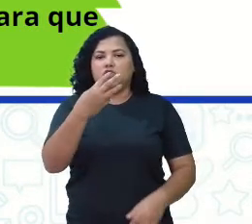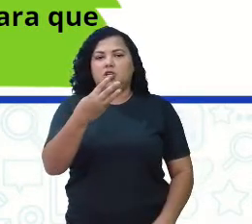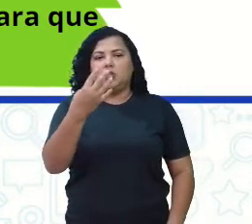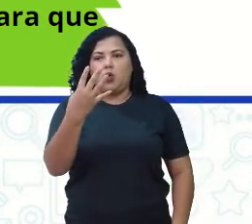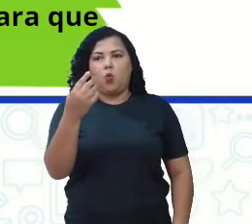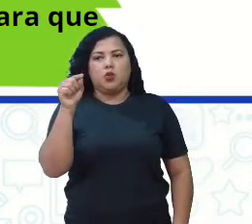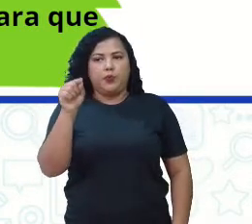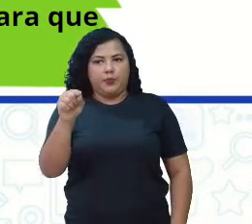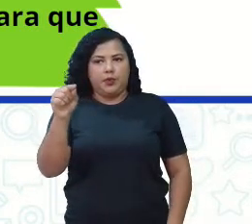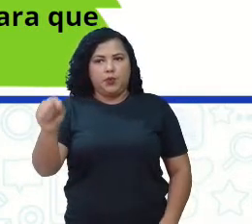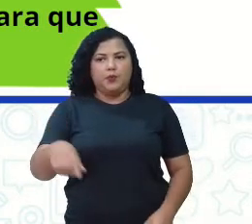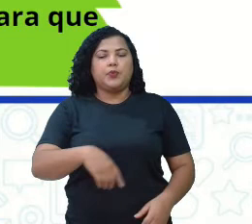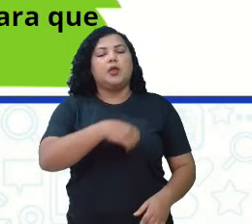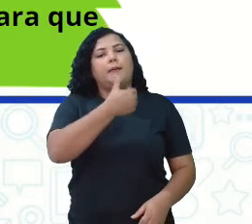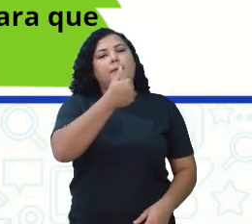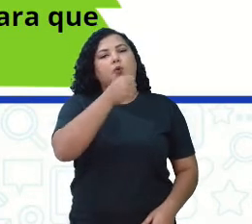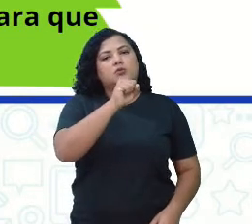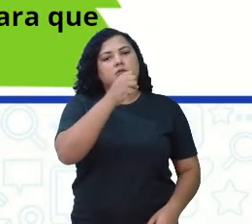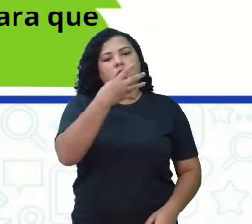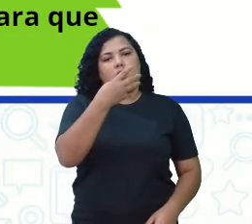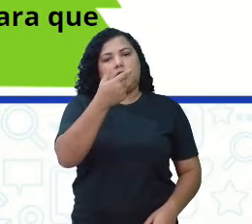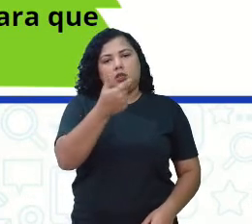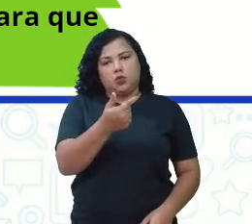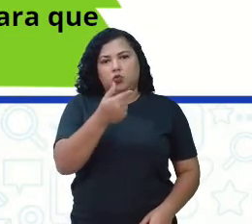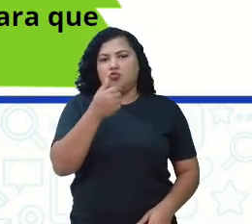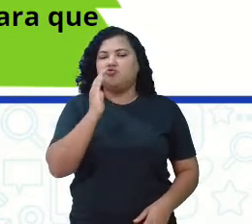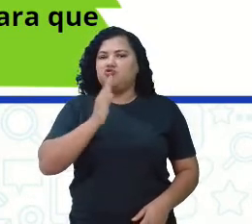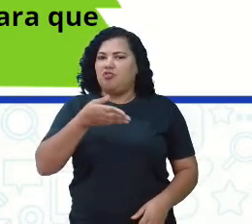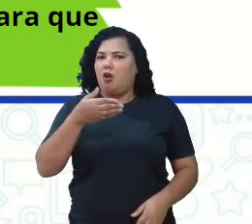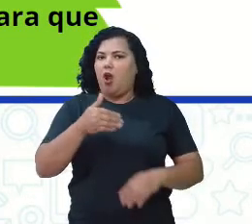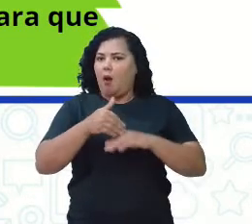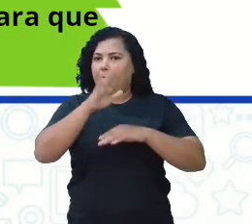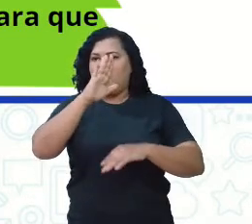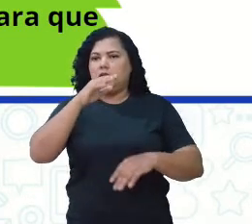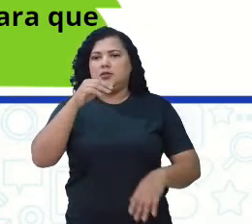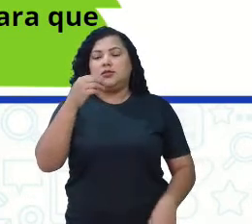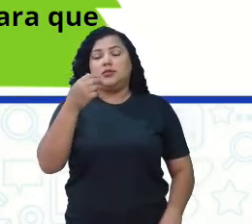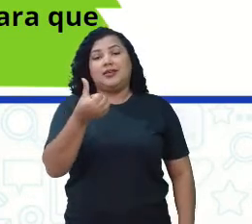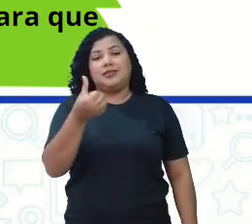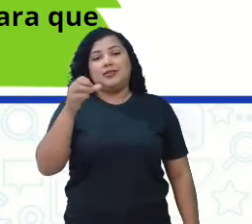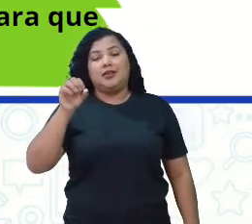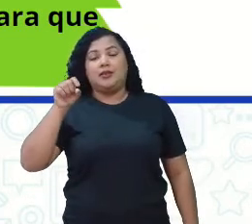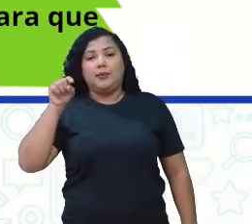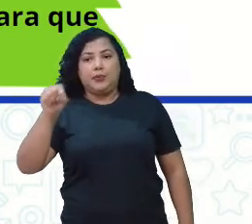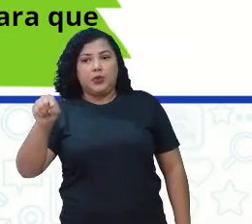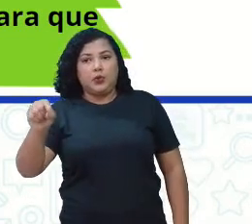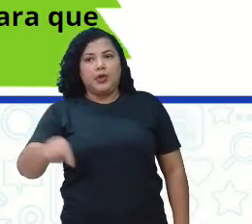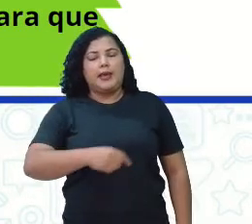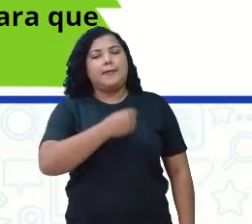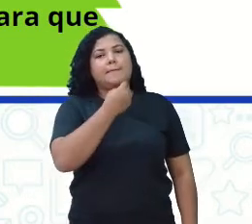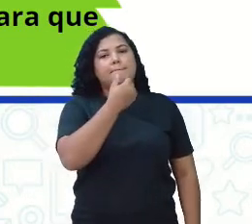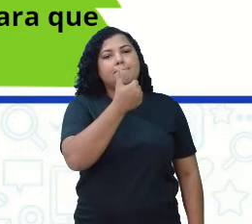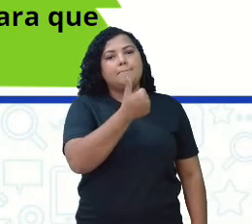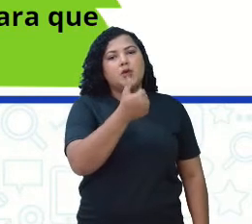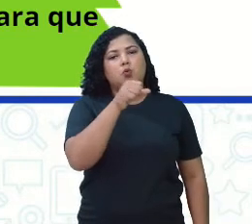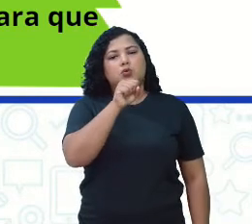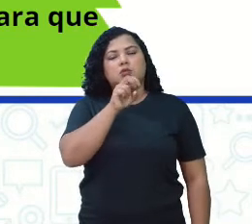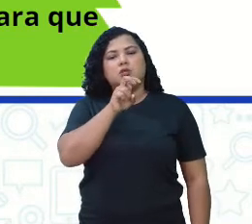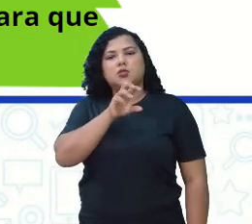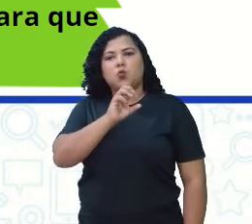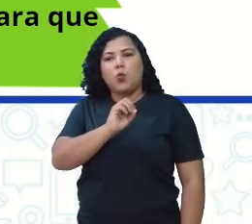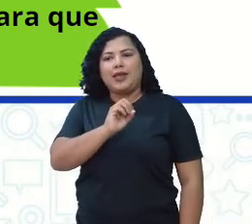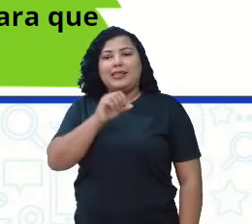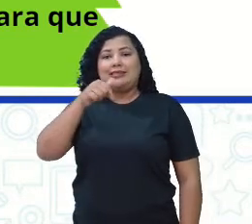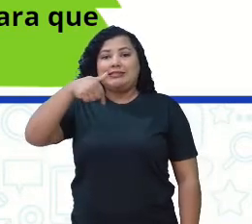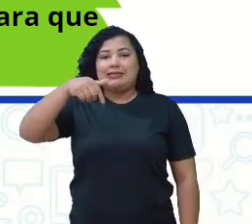1842 passa para 60 mil pessoas, você já vê um grande crescimento aí. E em 1850, 70 mil pessoas.